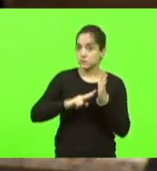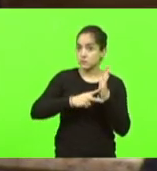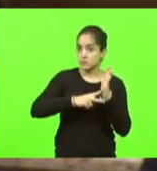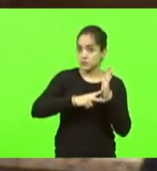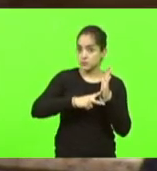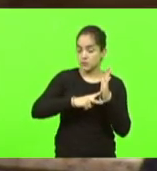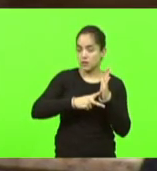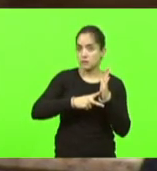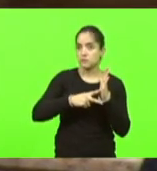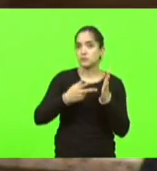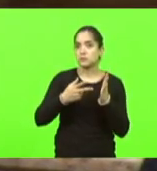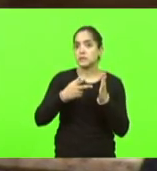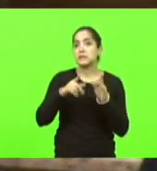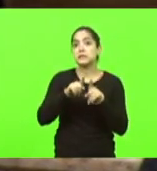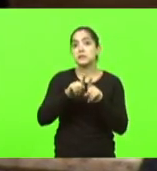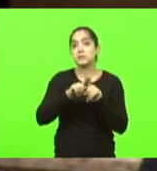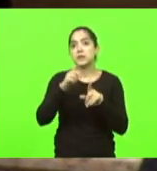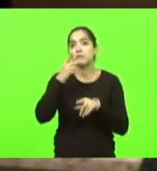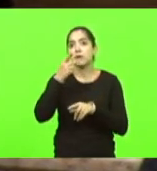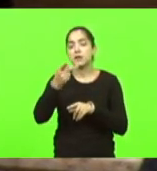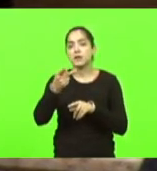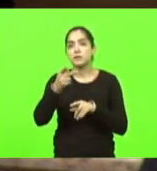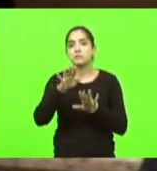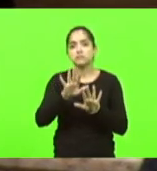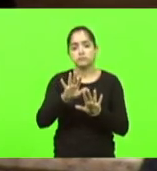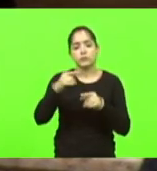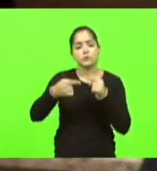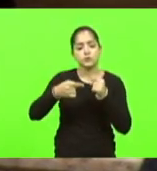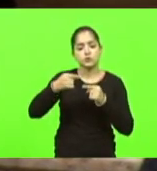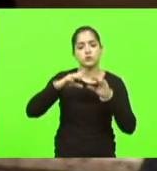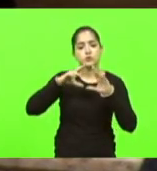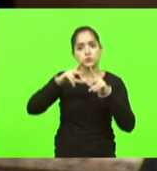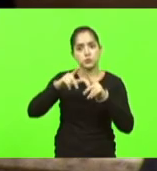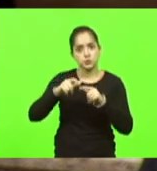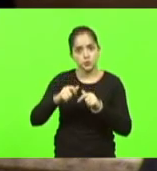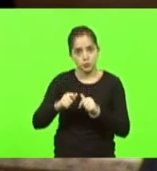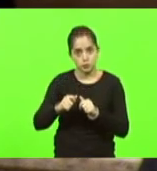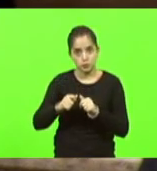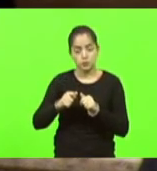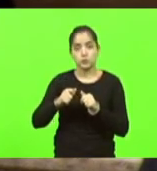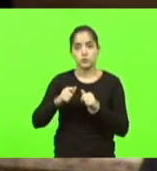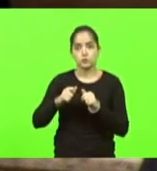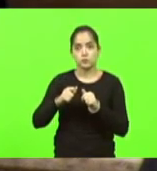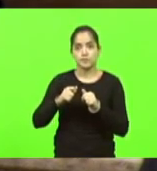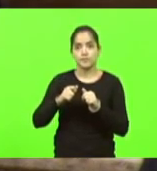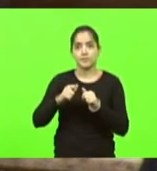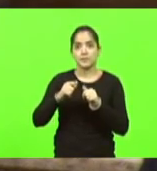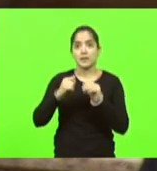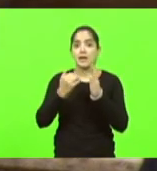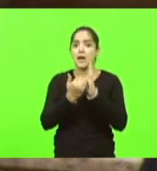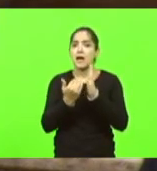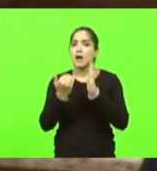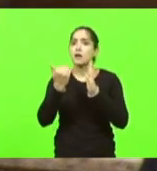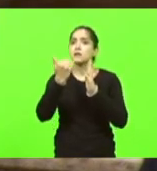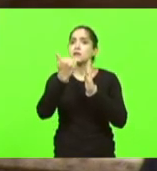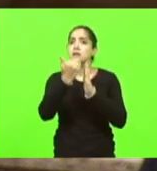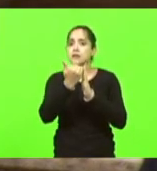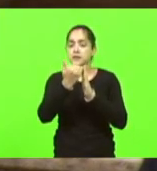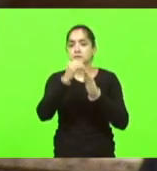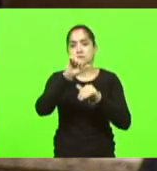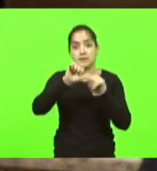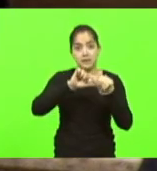eu disse também gente vamos discutir tudo e vamos discutir coisas além dessa reforma da